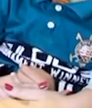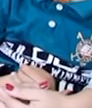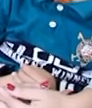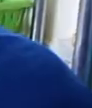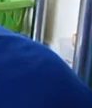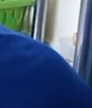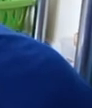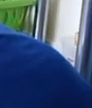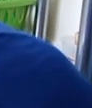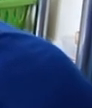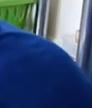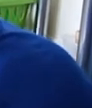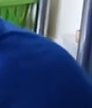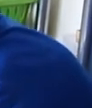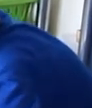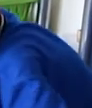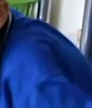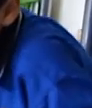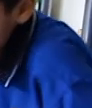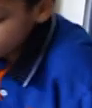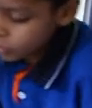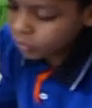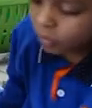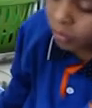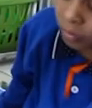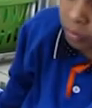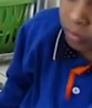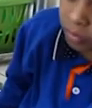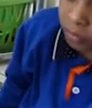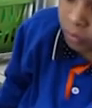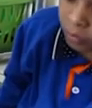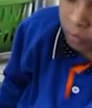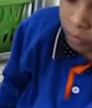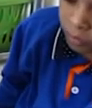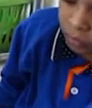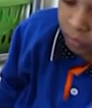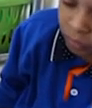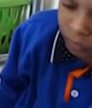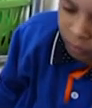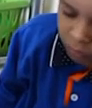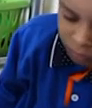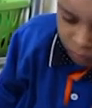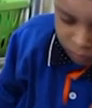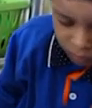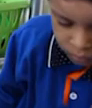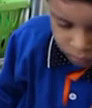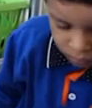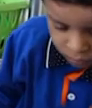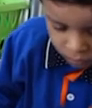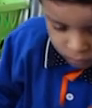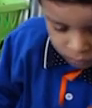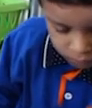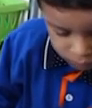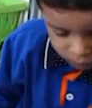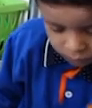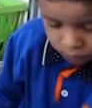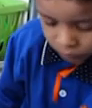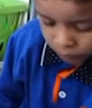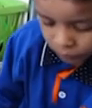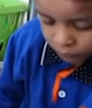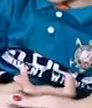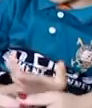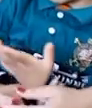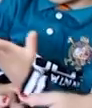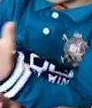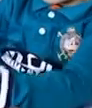menos, né? Depois de completou um ano, eu estive no fórum aqui em Rio Preto para saber como que estaria o processo, né? E a gente tentou buscar outros caminhos, né? Veio em